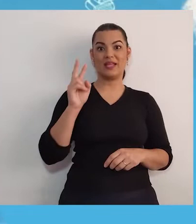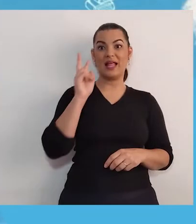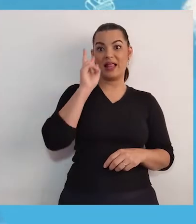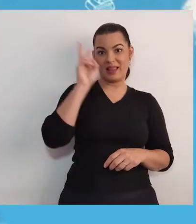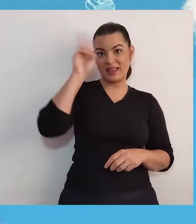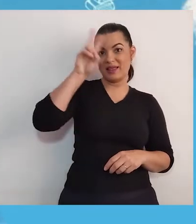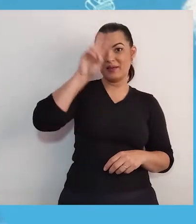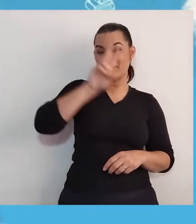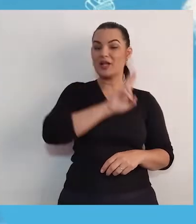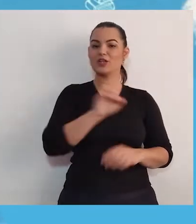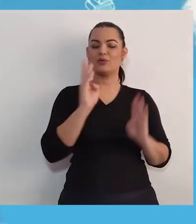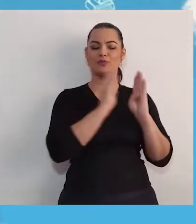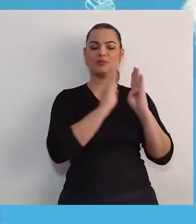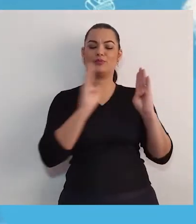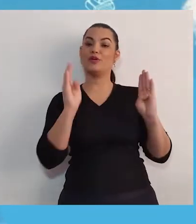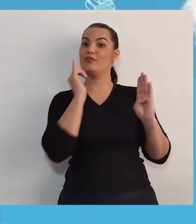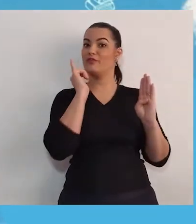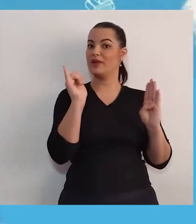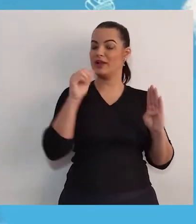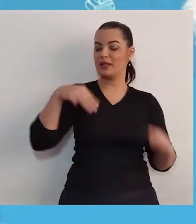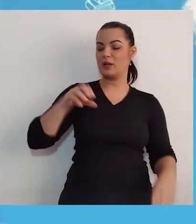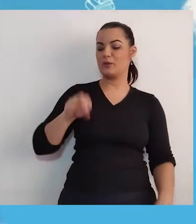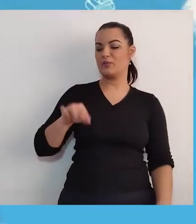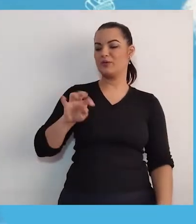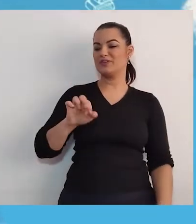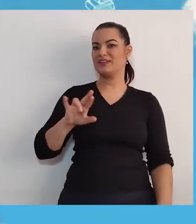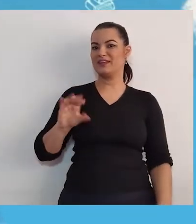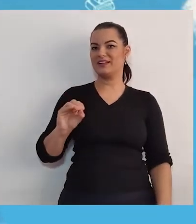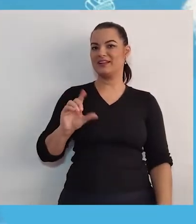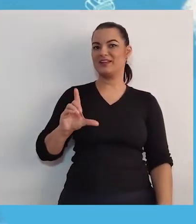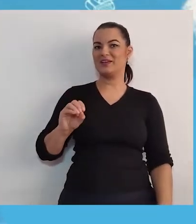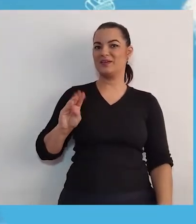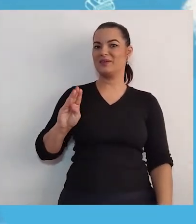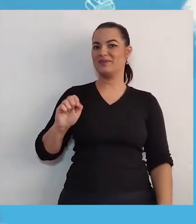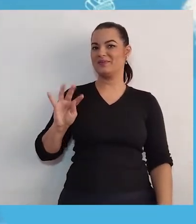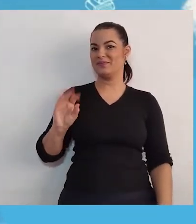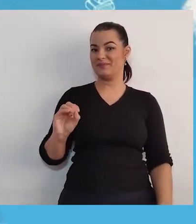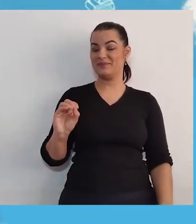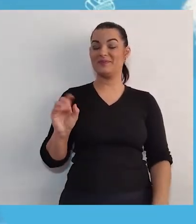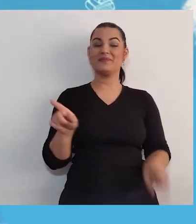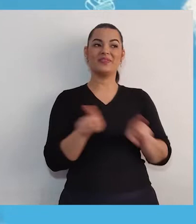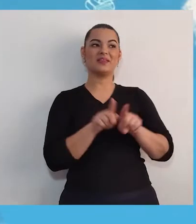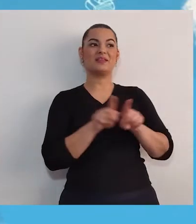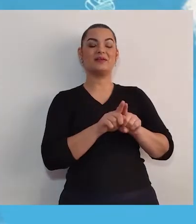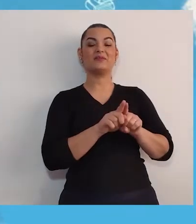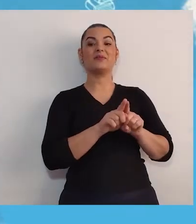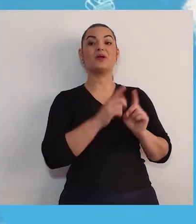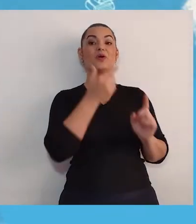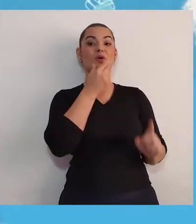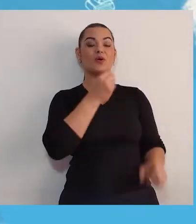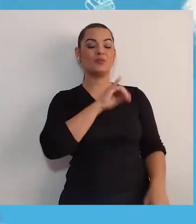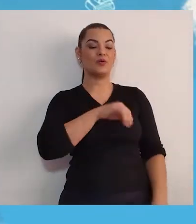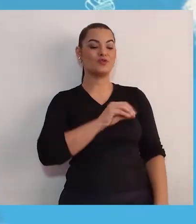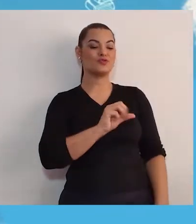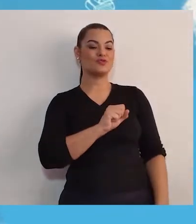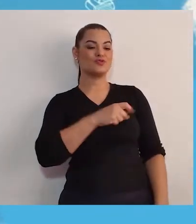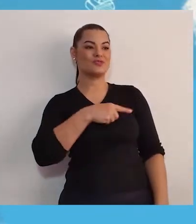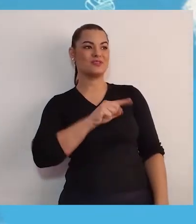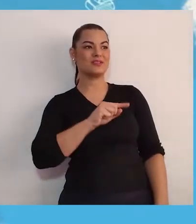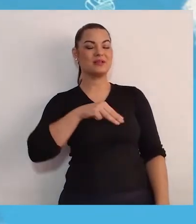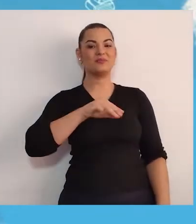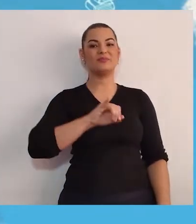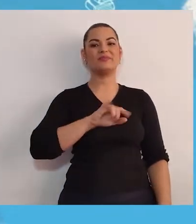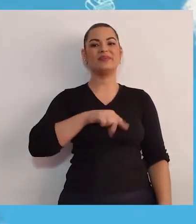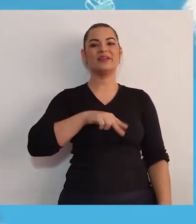citei aqui o nome das bibliotecas: Biblioteca Monteiro Lobato, Biblioteca José Mignella, mas você pode pôr um